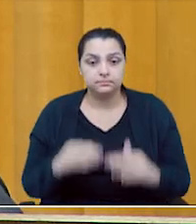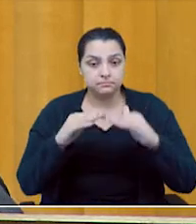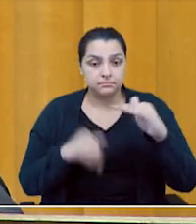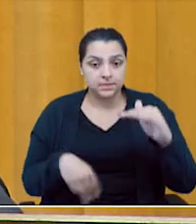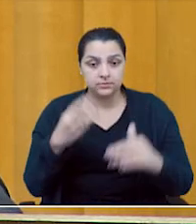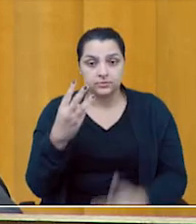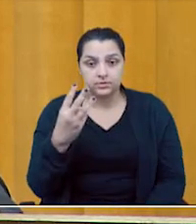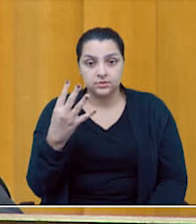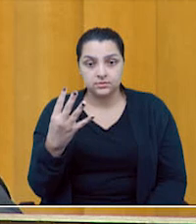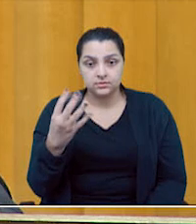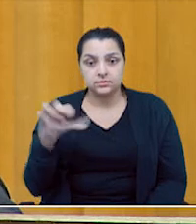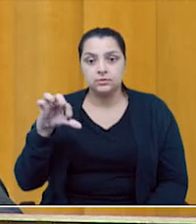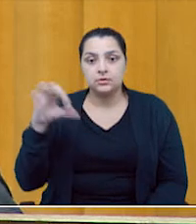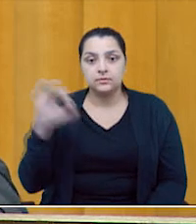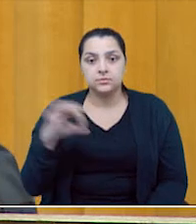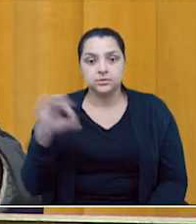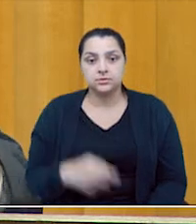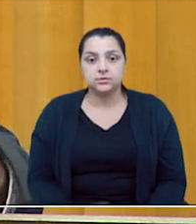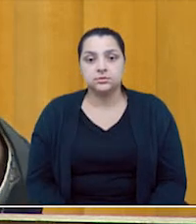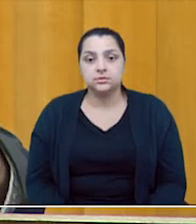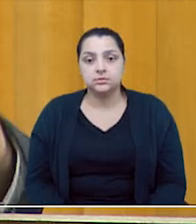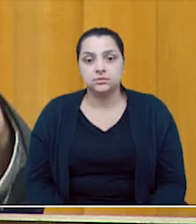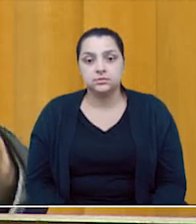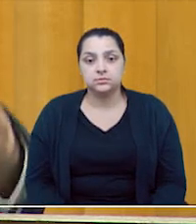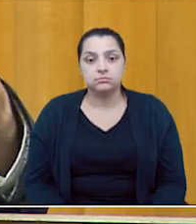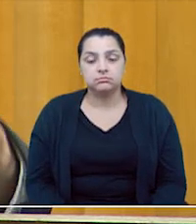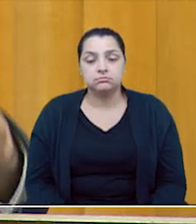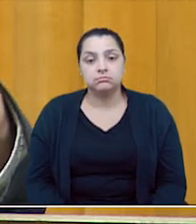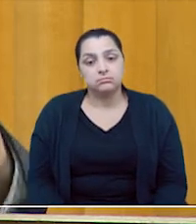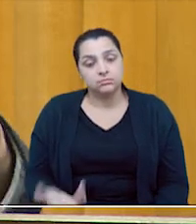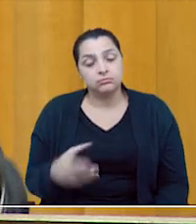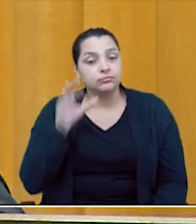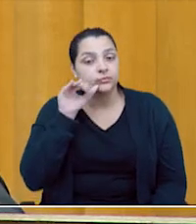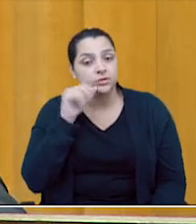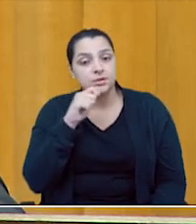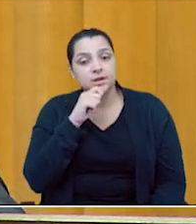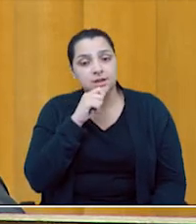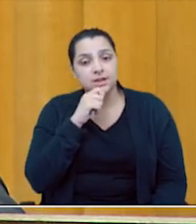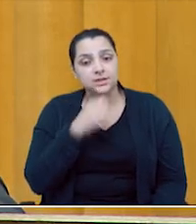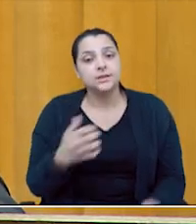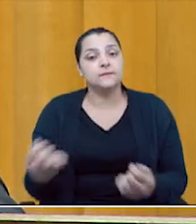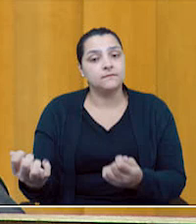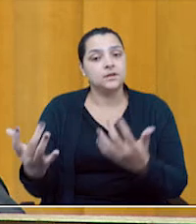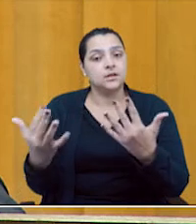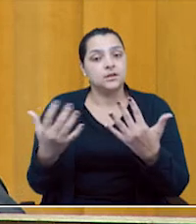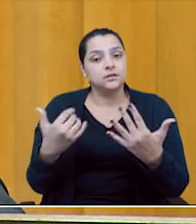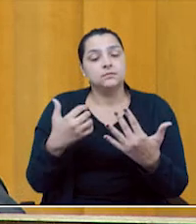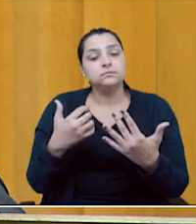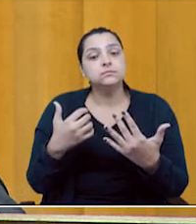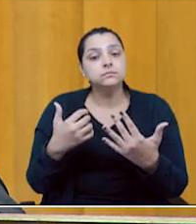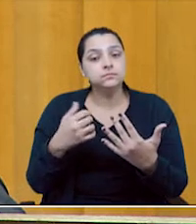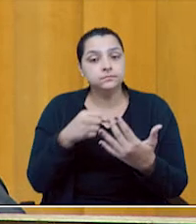são 9,5%. Então, os servidores ainda têm um pouco mais, estão vindo com um envelhecimento um pouco mais lento. Mas